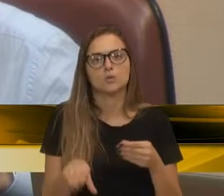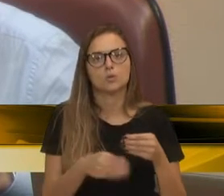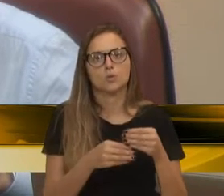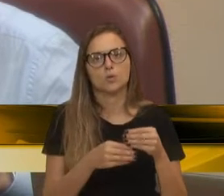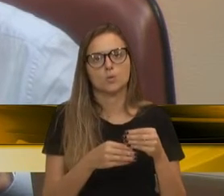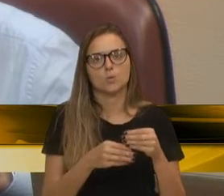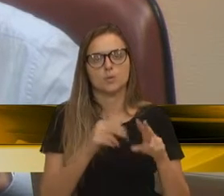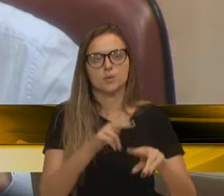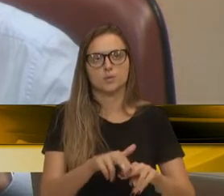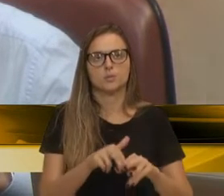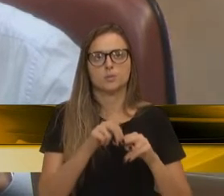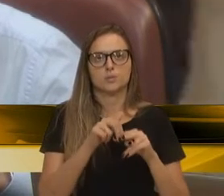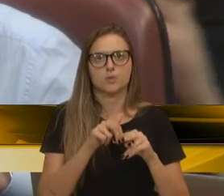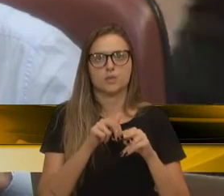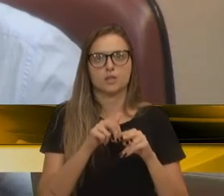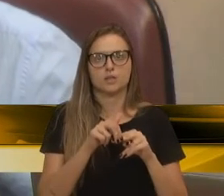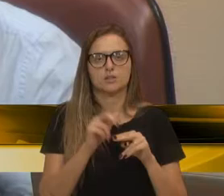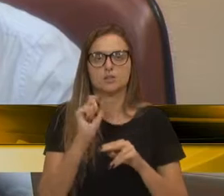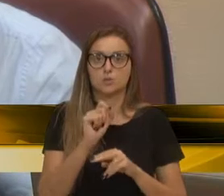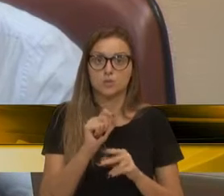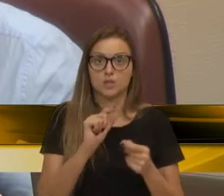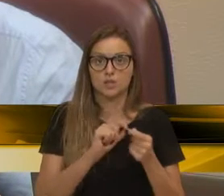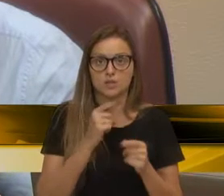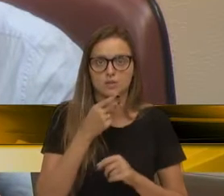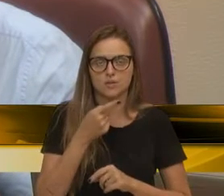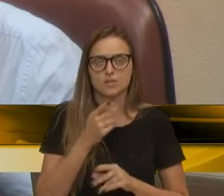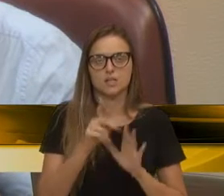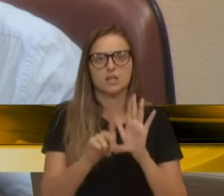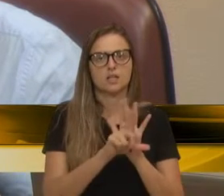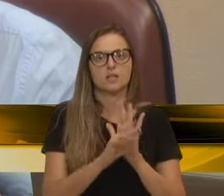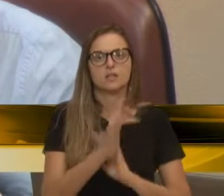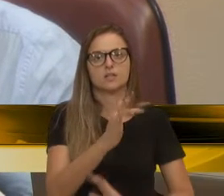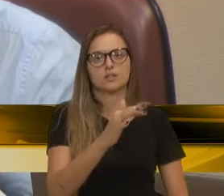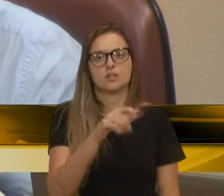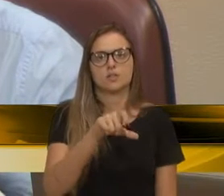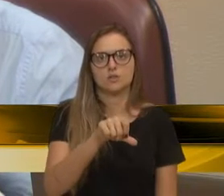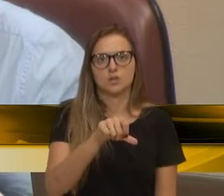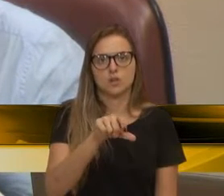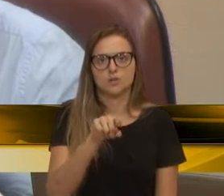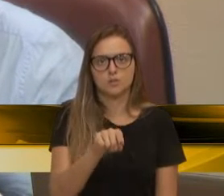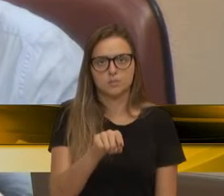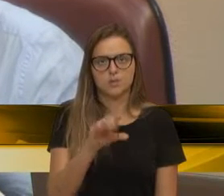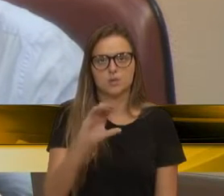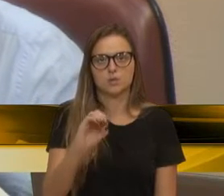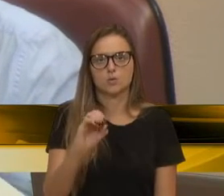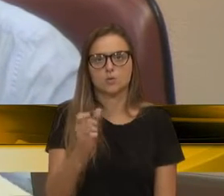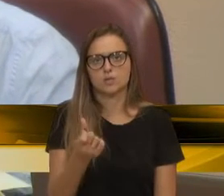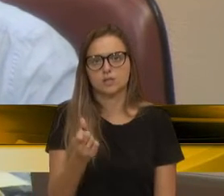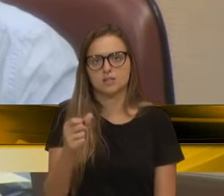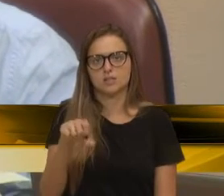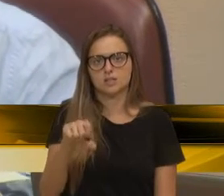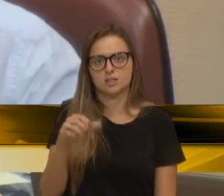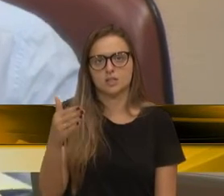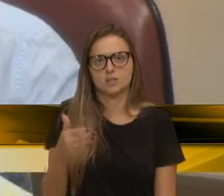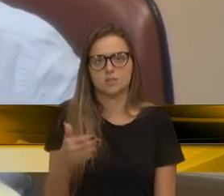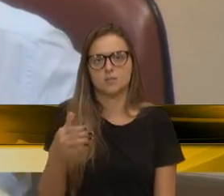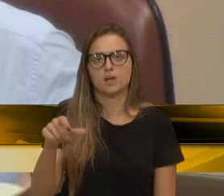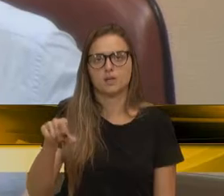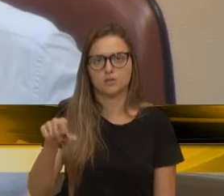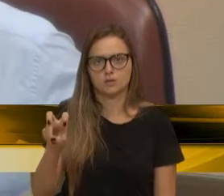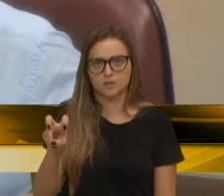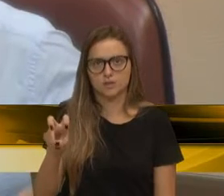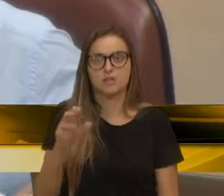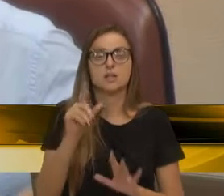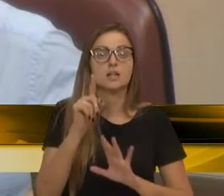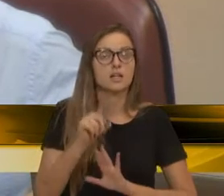em razão da pertinência ao caso a lei federal número 9137 5 que a lei do